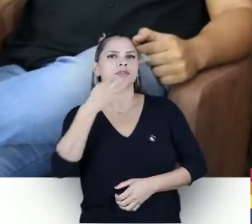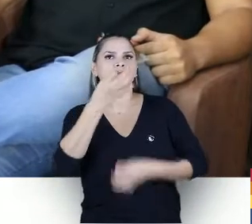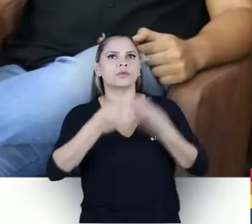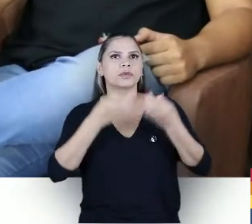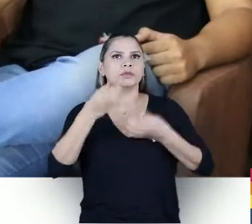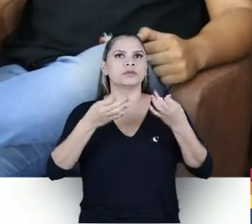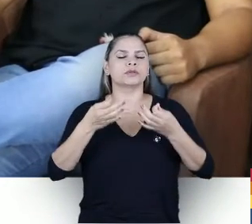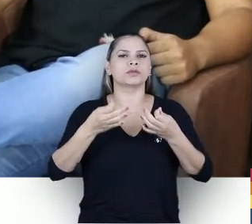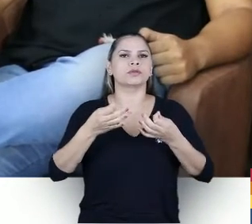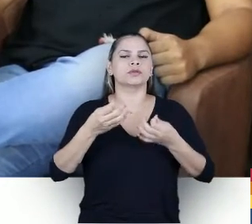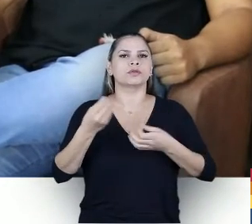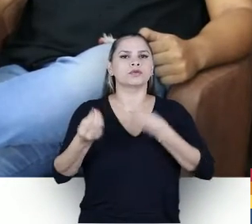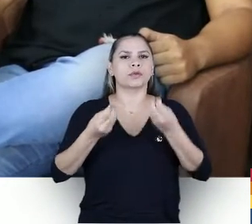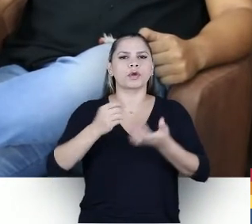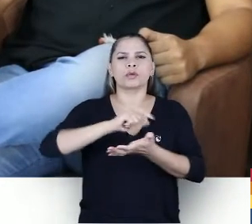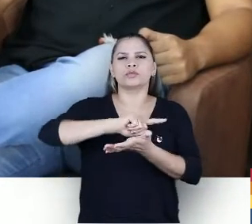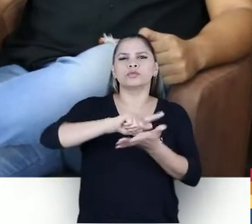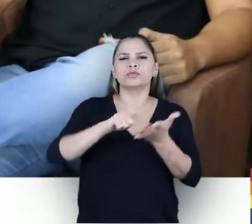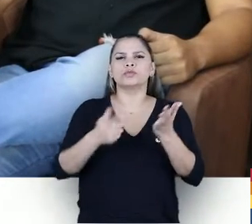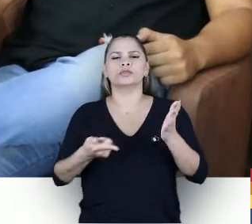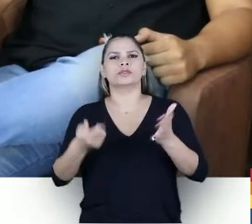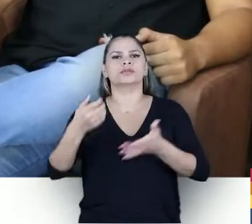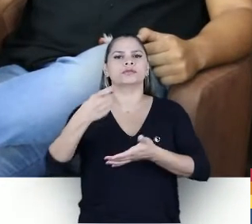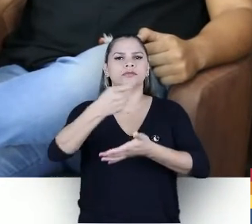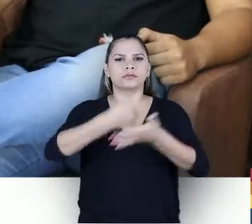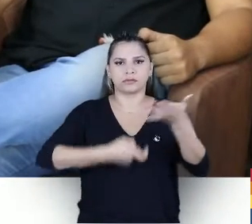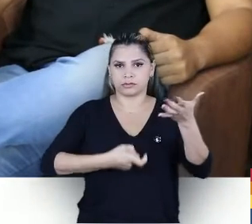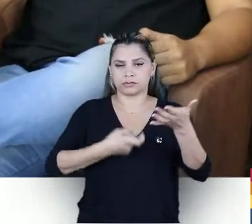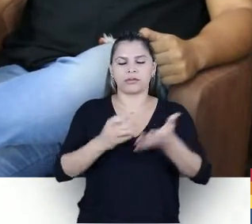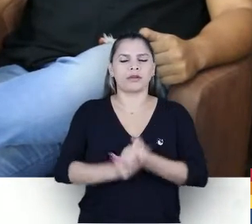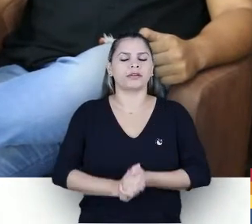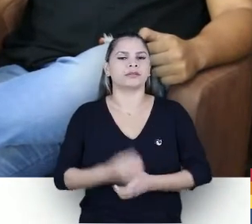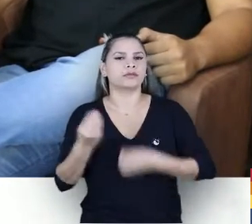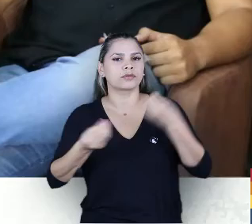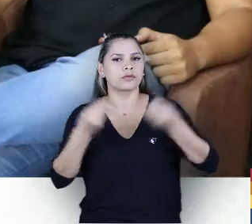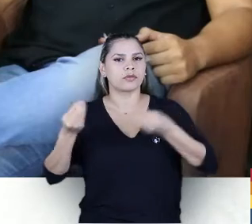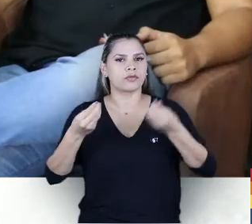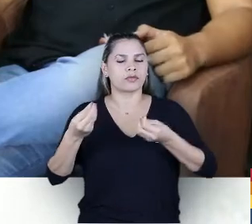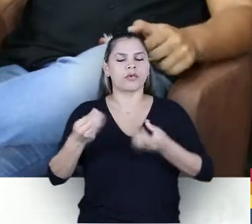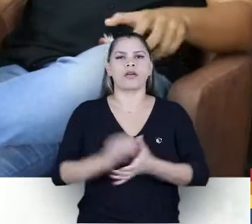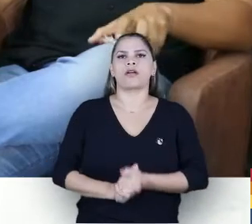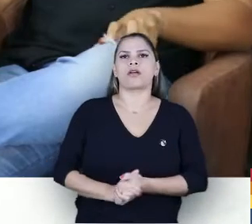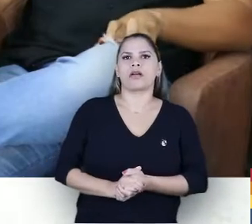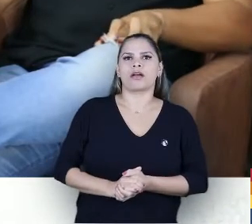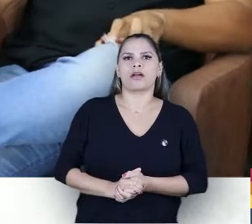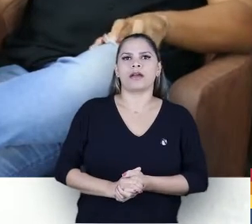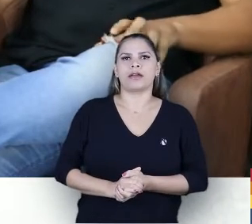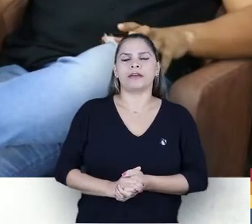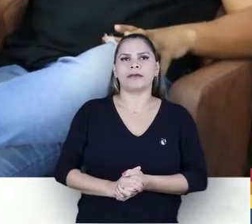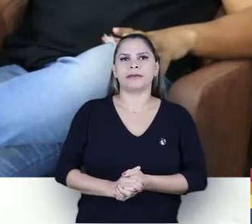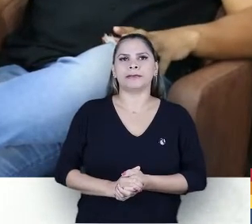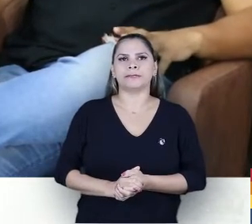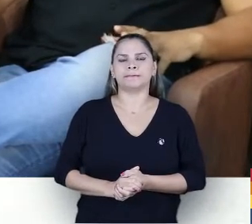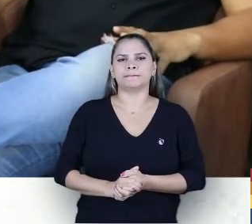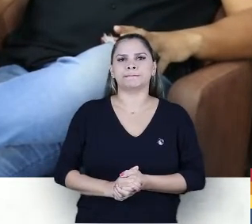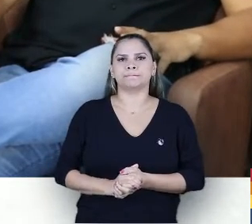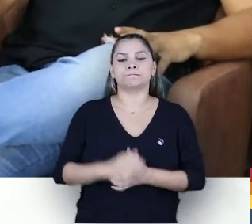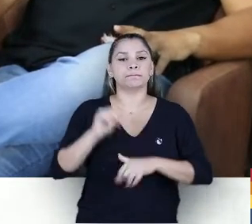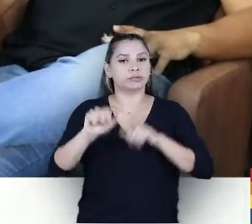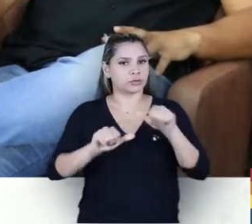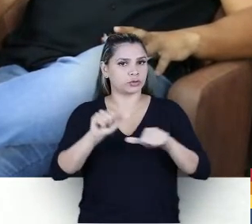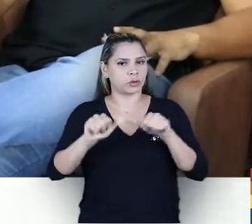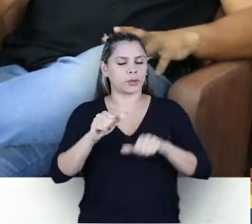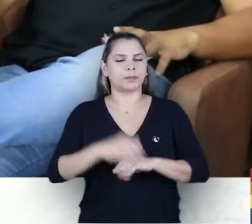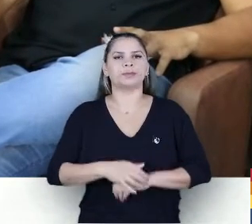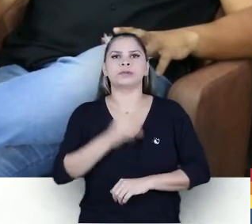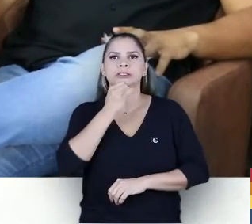Imaculada, retomando um pouco do que tu falaste sobre a questão dos gêneros textuais, né, eu vou ressaltar mais uma vez o